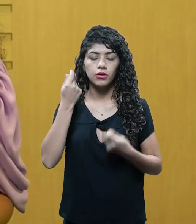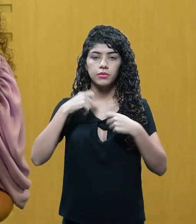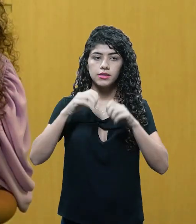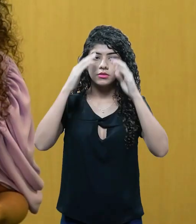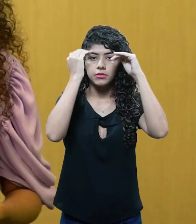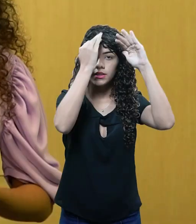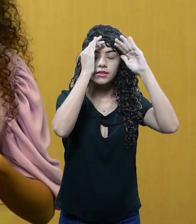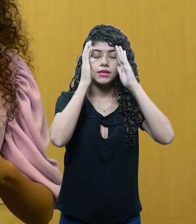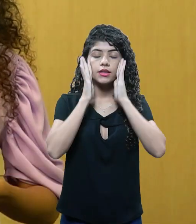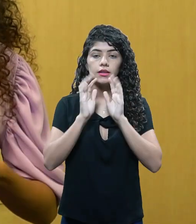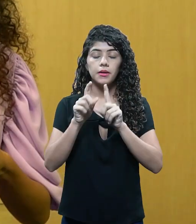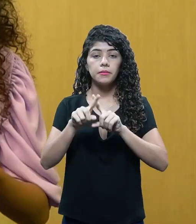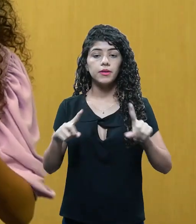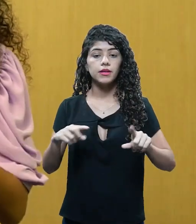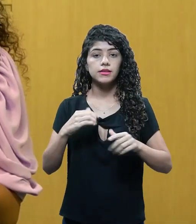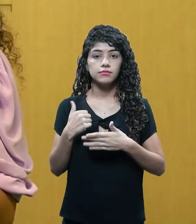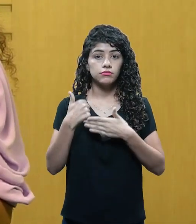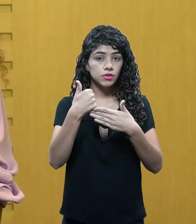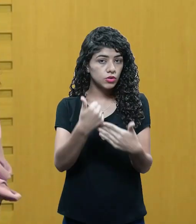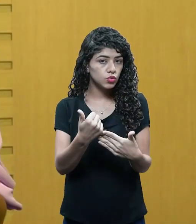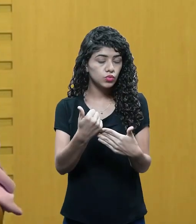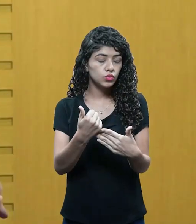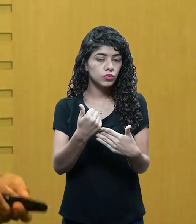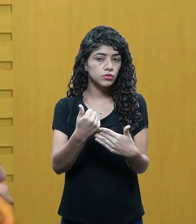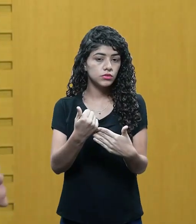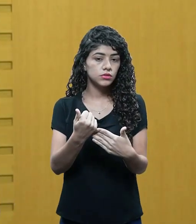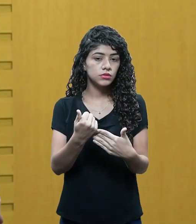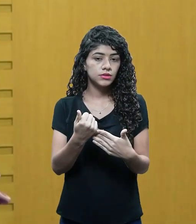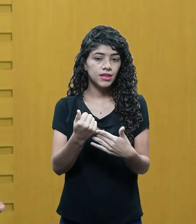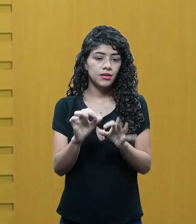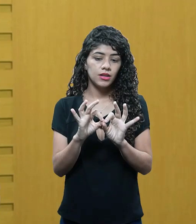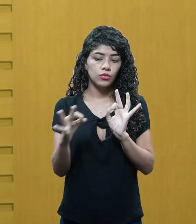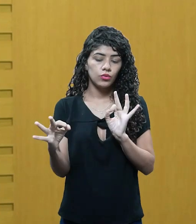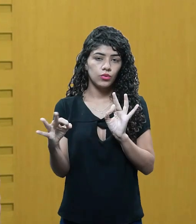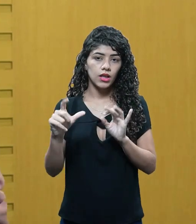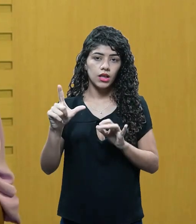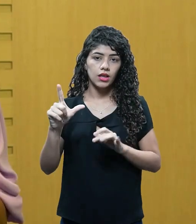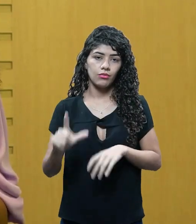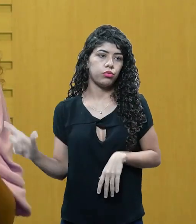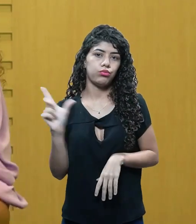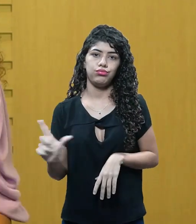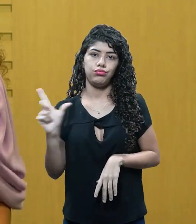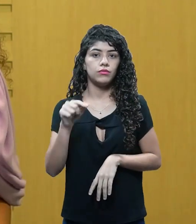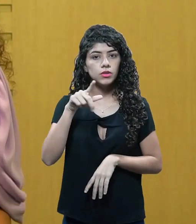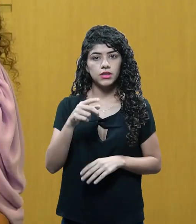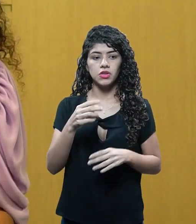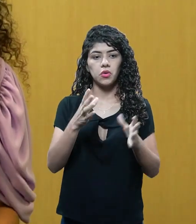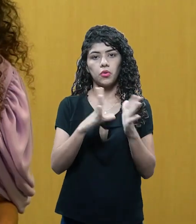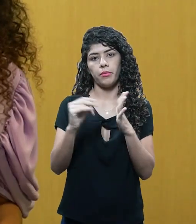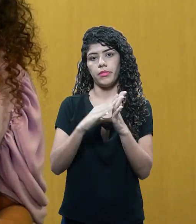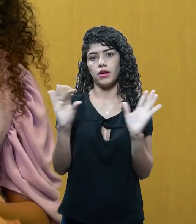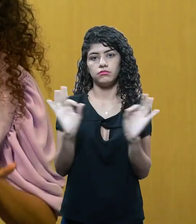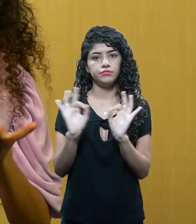comum. Essa ajuda de perceber uma estrutura comum é mais lógica do que você só reproduzir essa